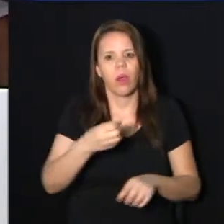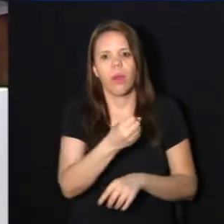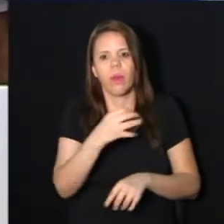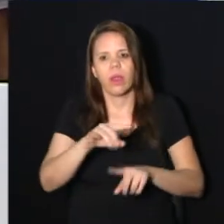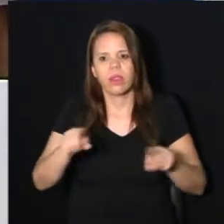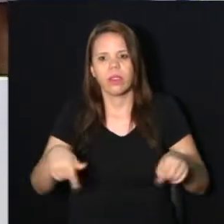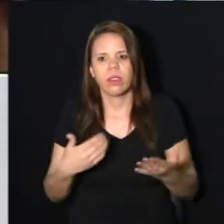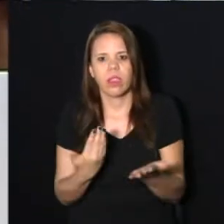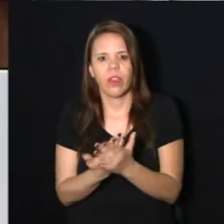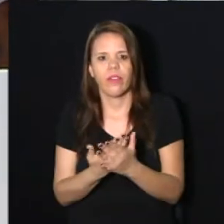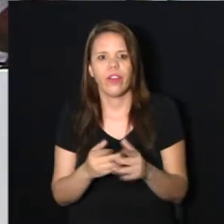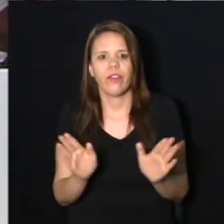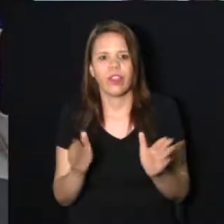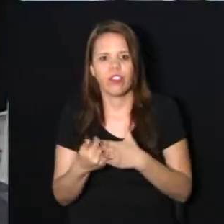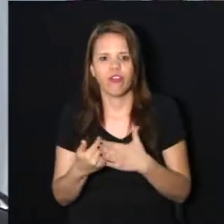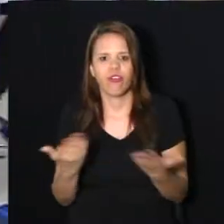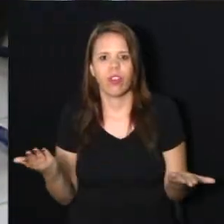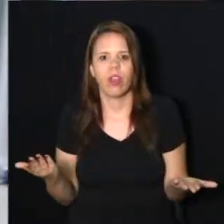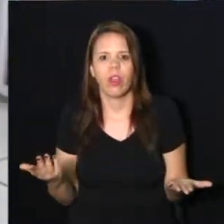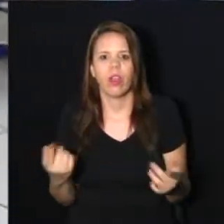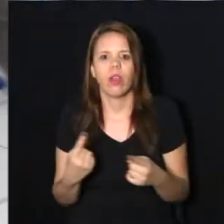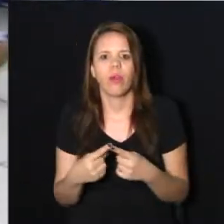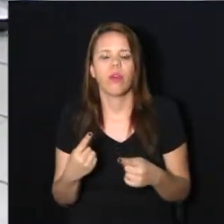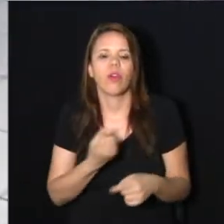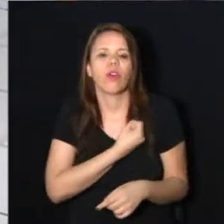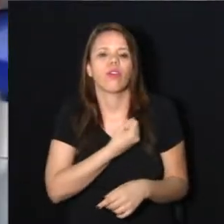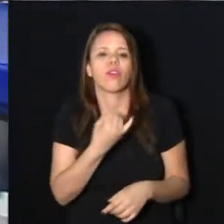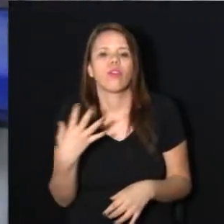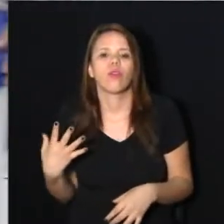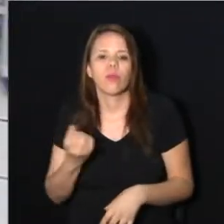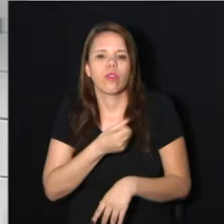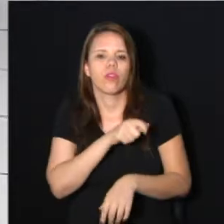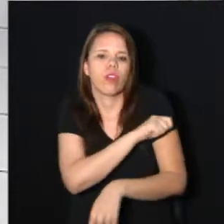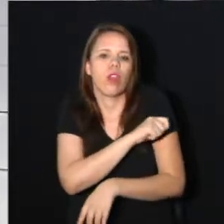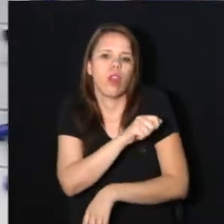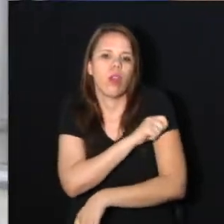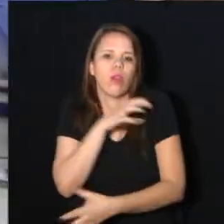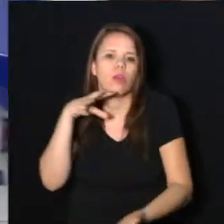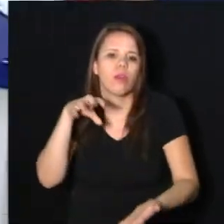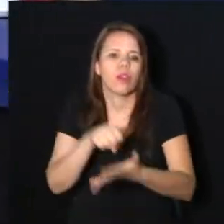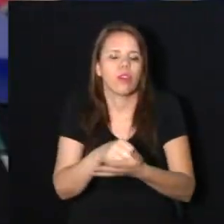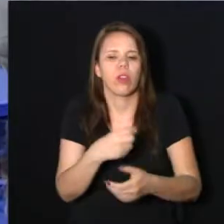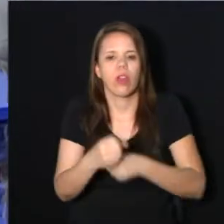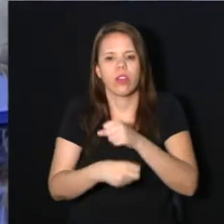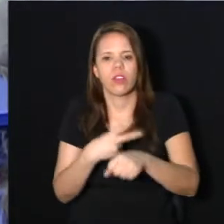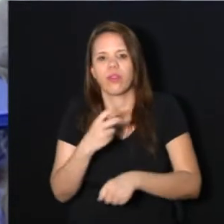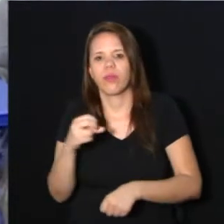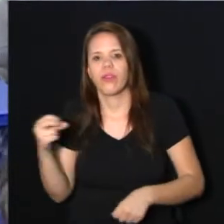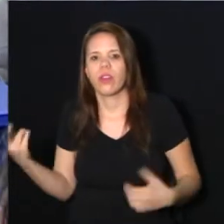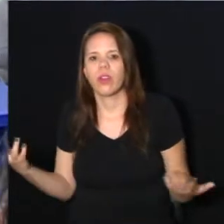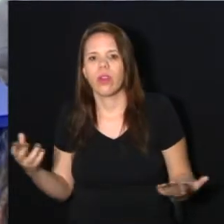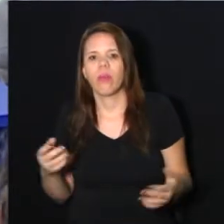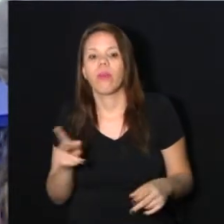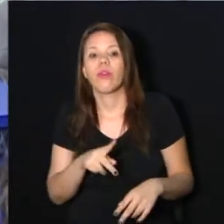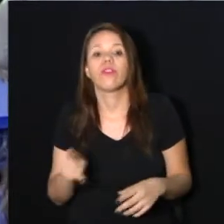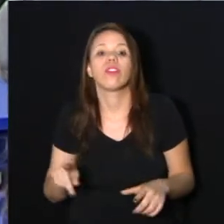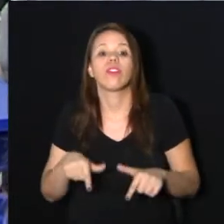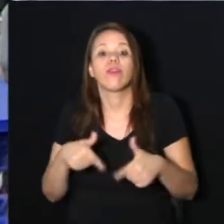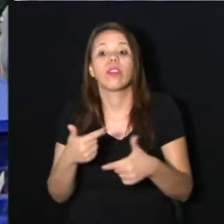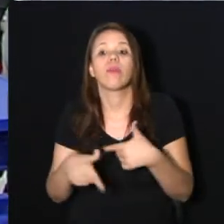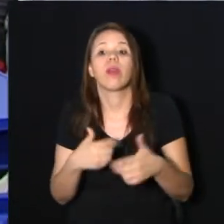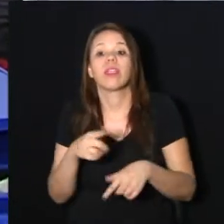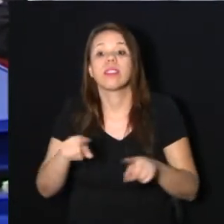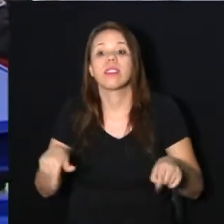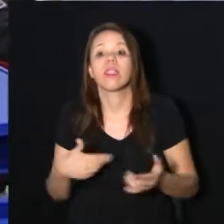foram fechadas na modalidade, qual o número de alunos matriculados para 2020, quantos professores vão atuar nas salas